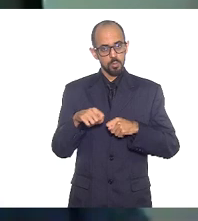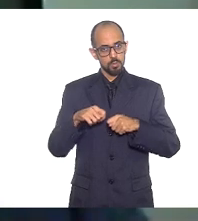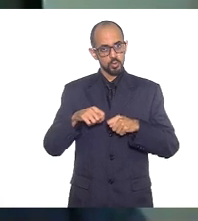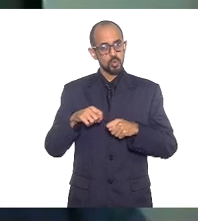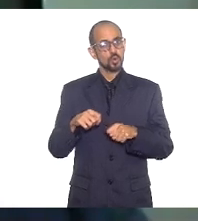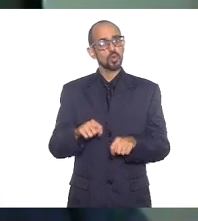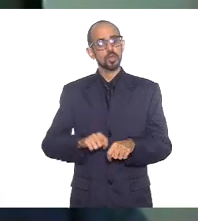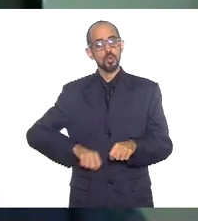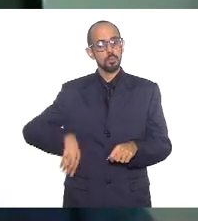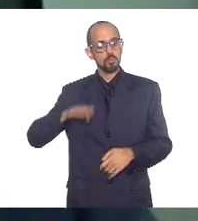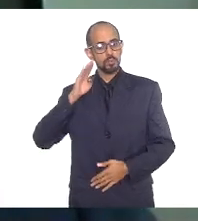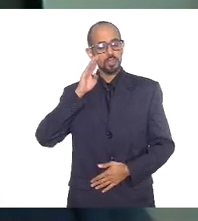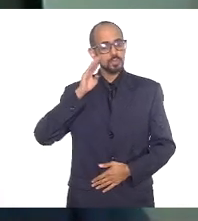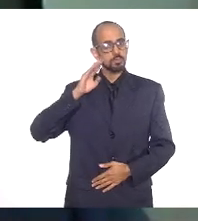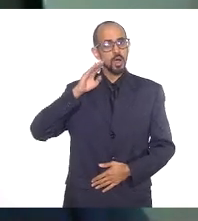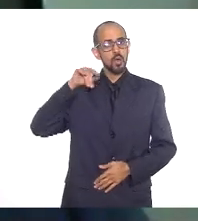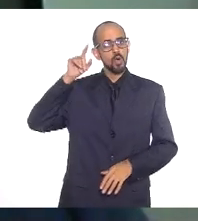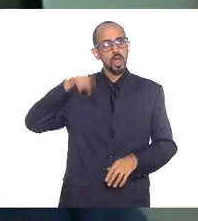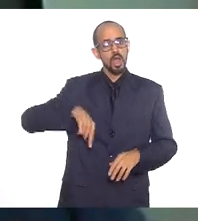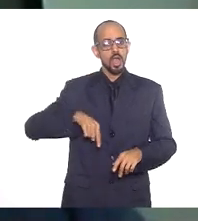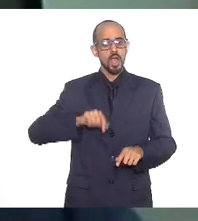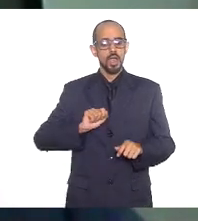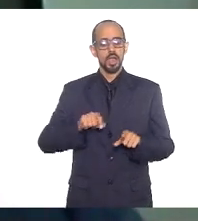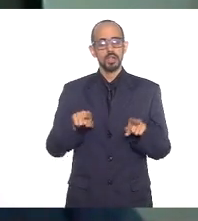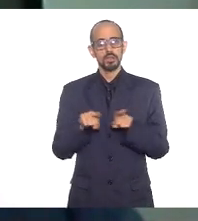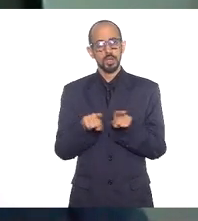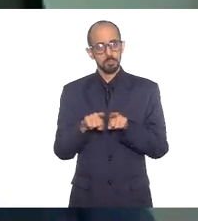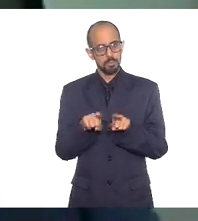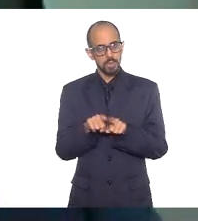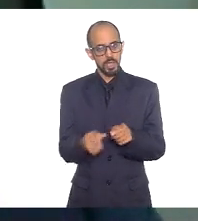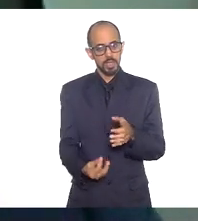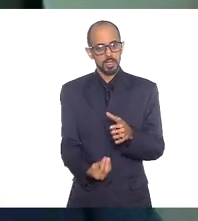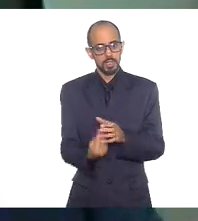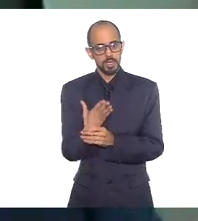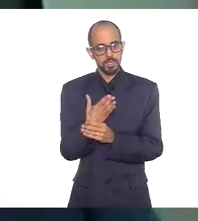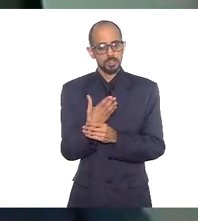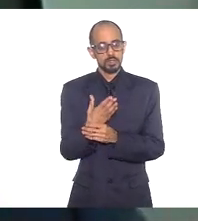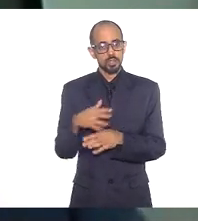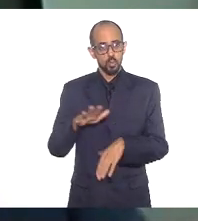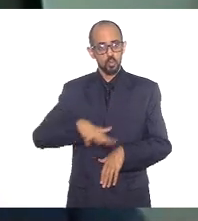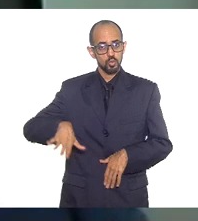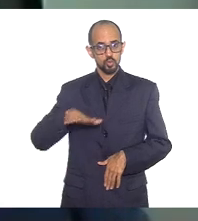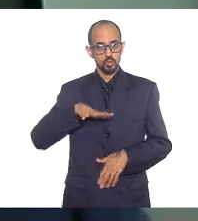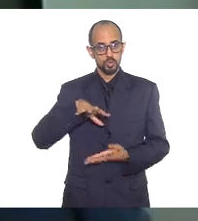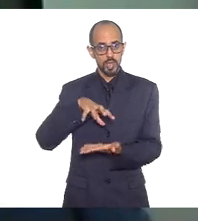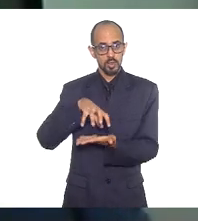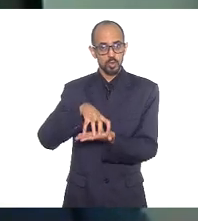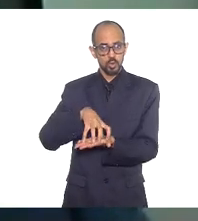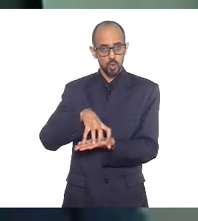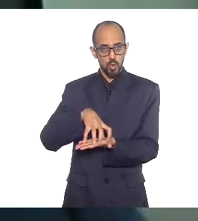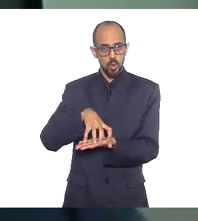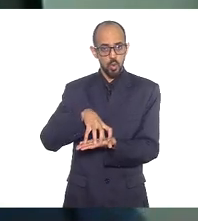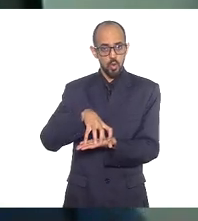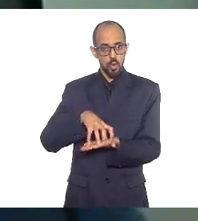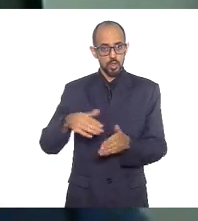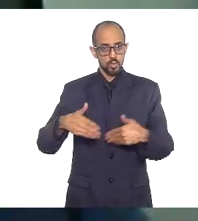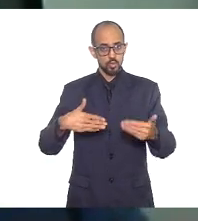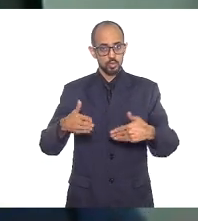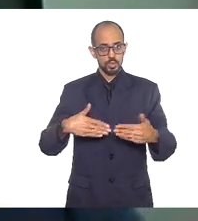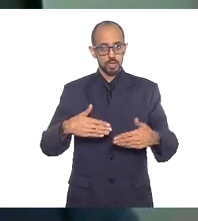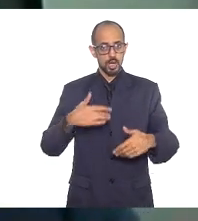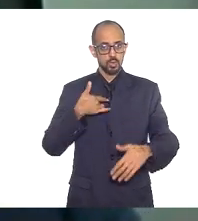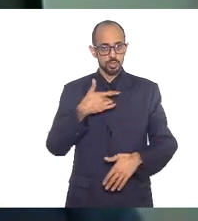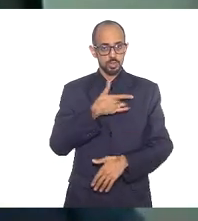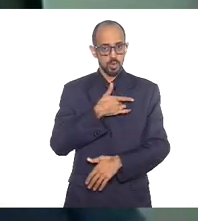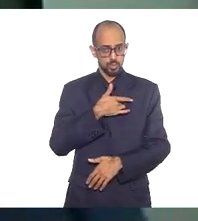desenvolvimento econômico entre outras coisas, a criação do complexo industrial da saúde. Hoje, de pela manhã,